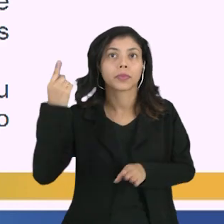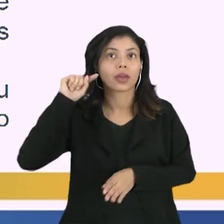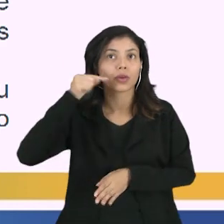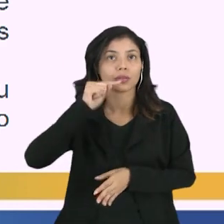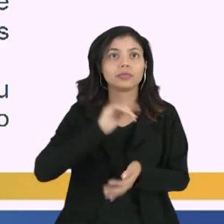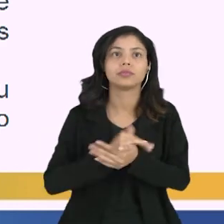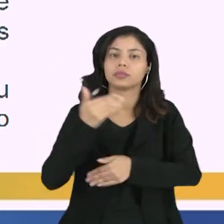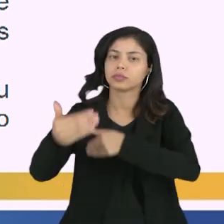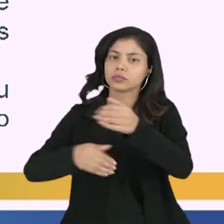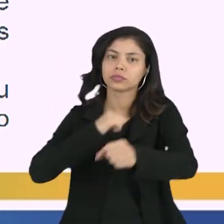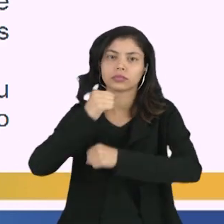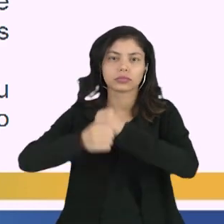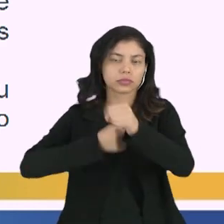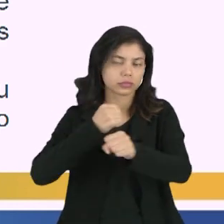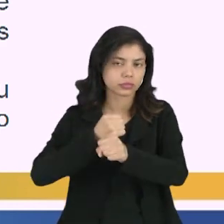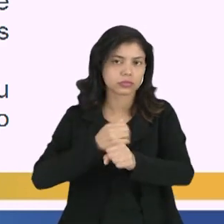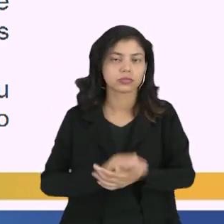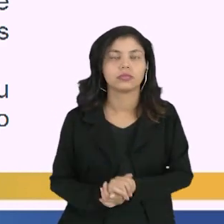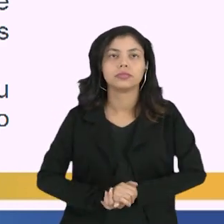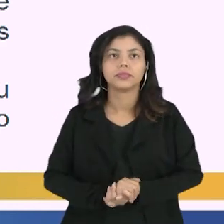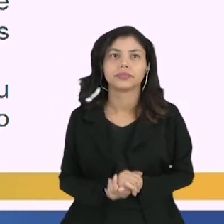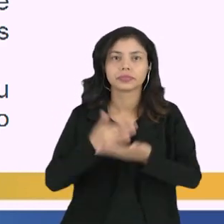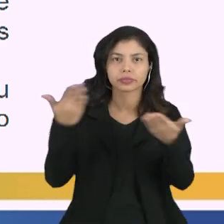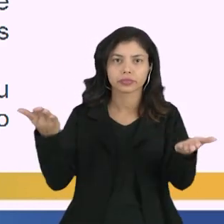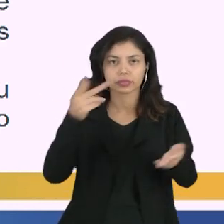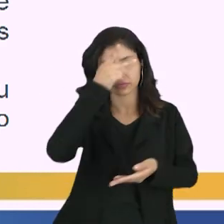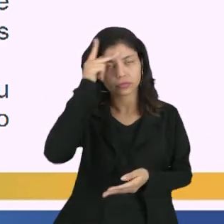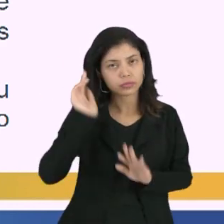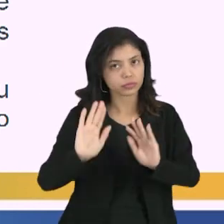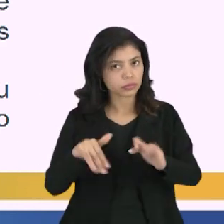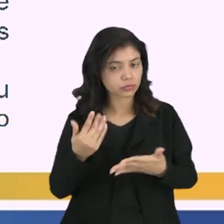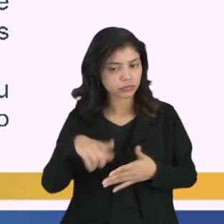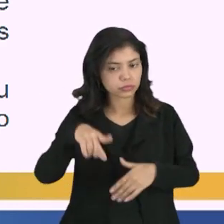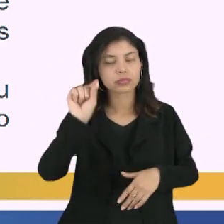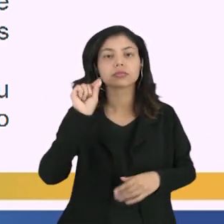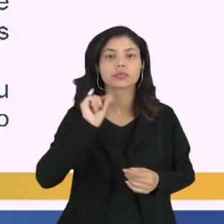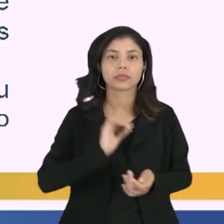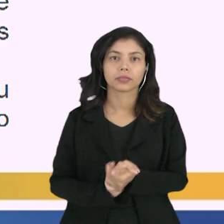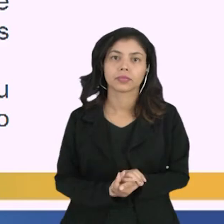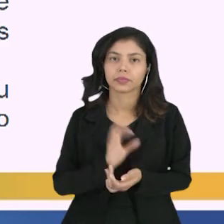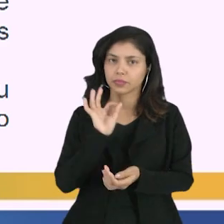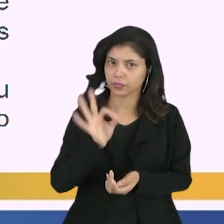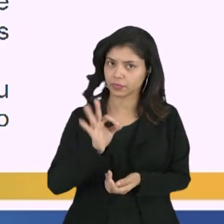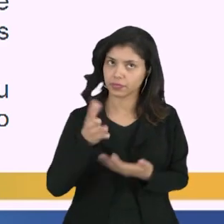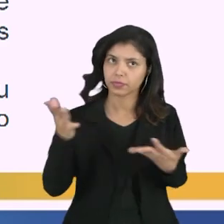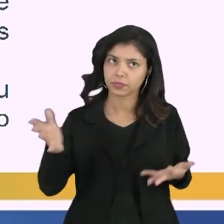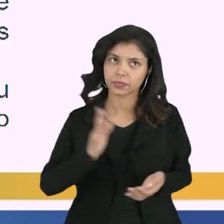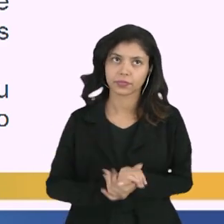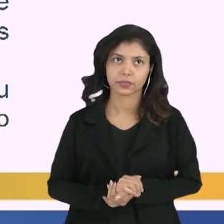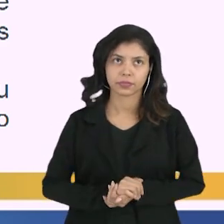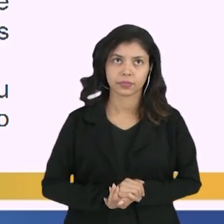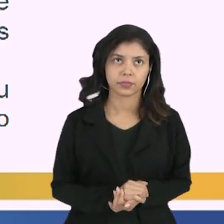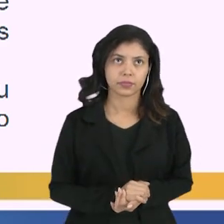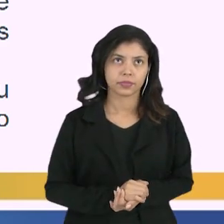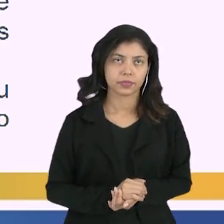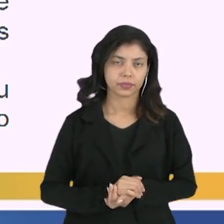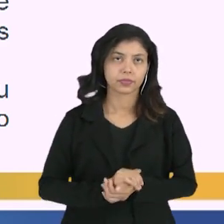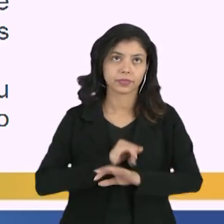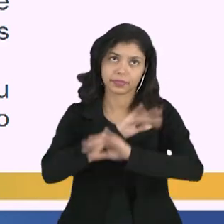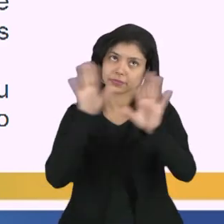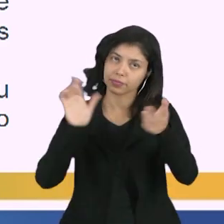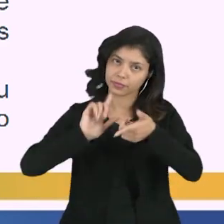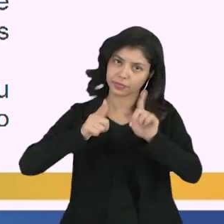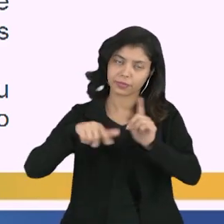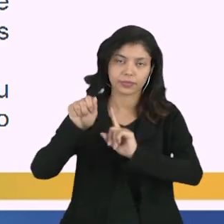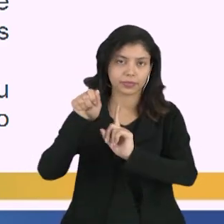açúcar durante aí o ano inteiro. E aí então, pessoal, qual será a nossa alternativa correta? Né, temos, claro,